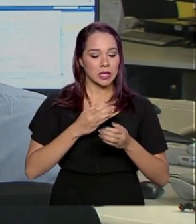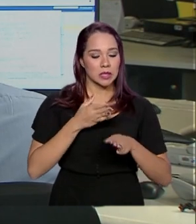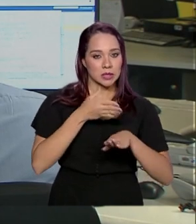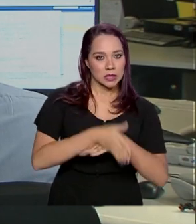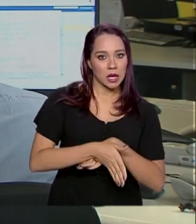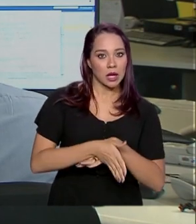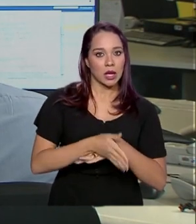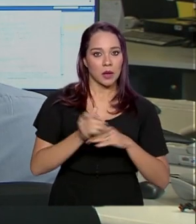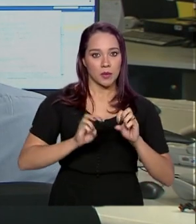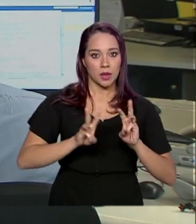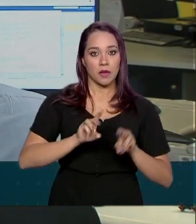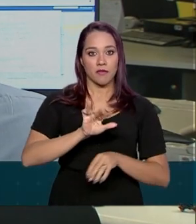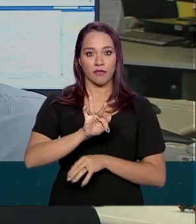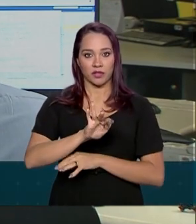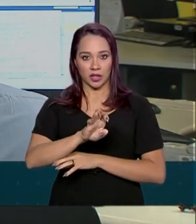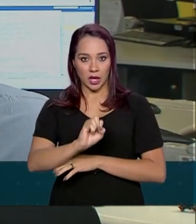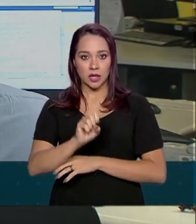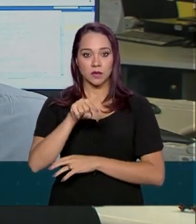do programa,